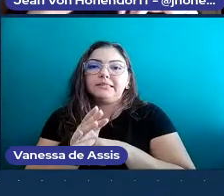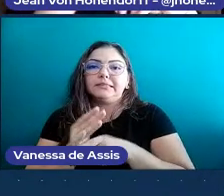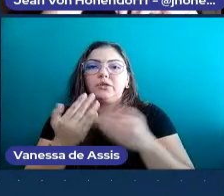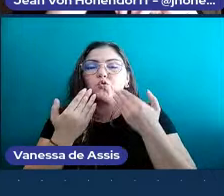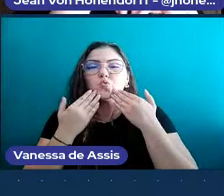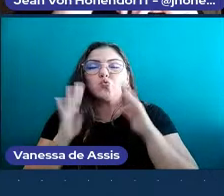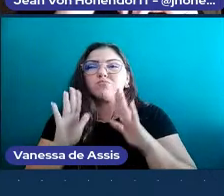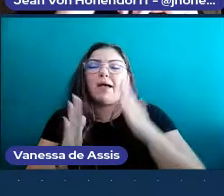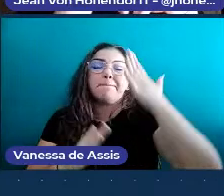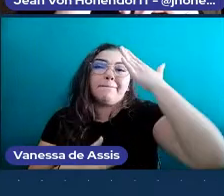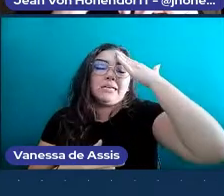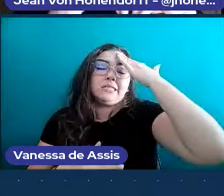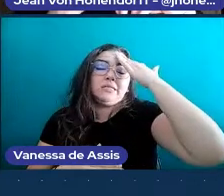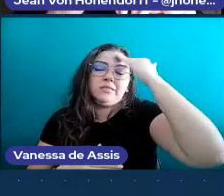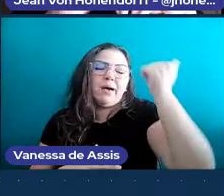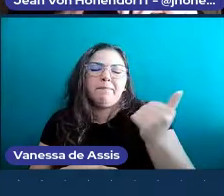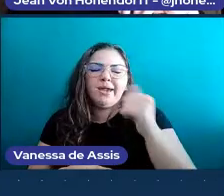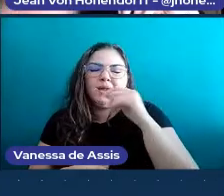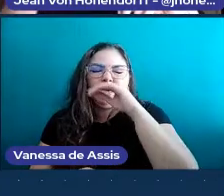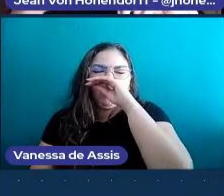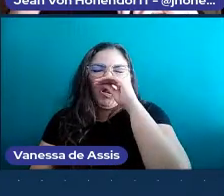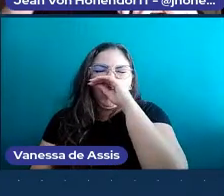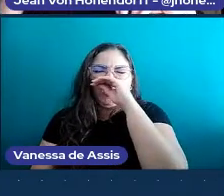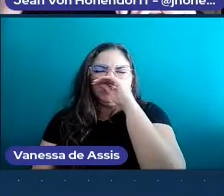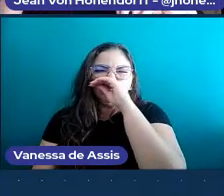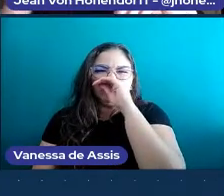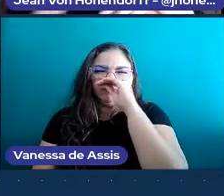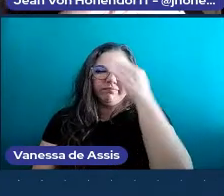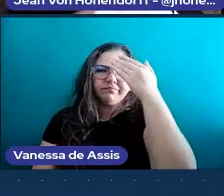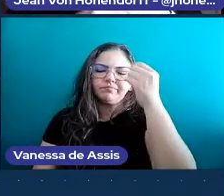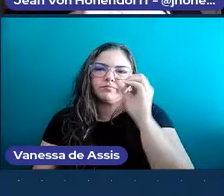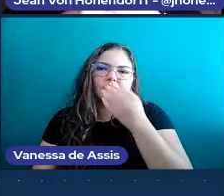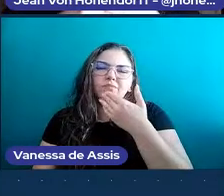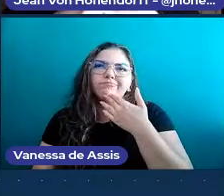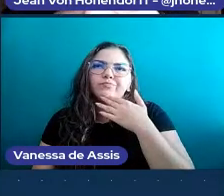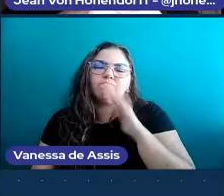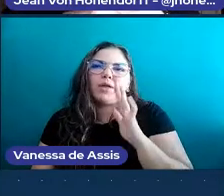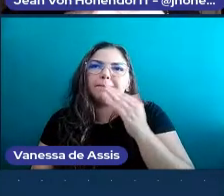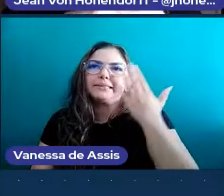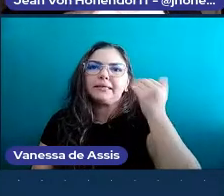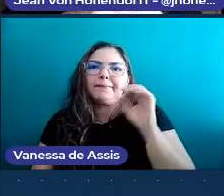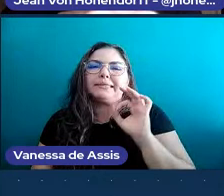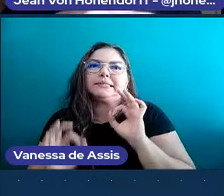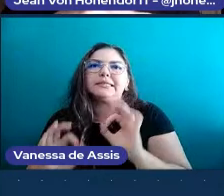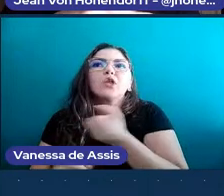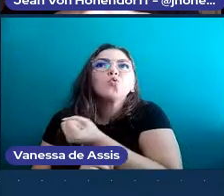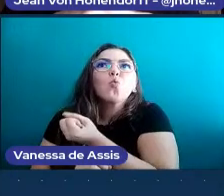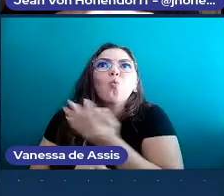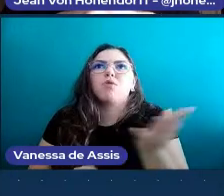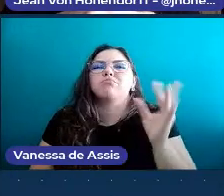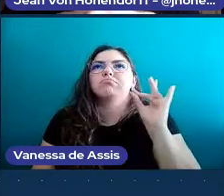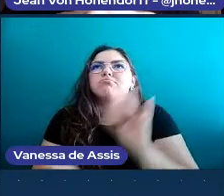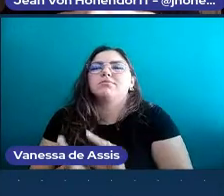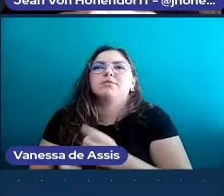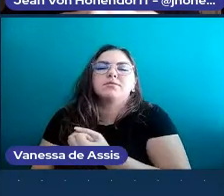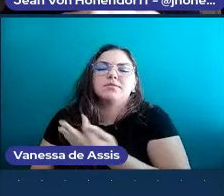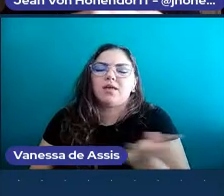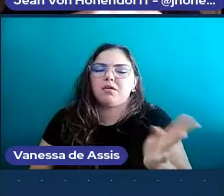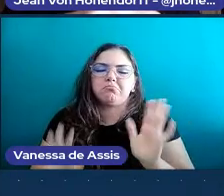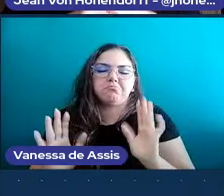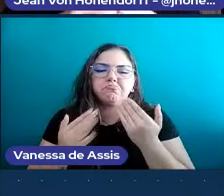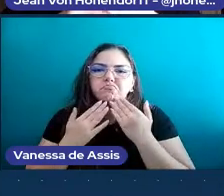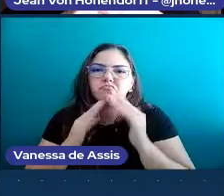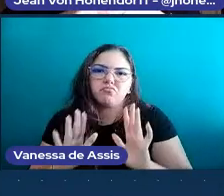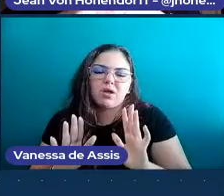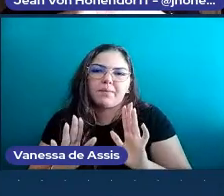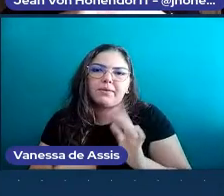da sensibilidade dos comitês de ética e pesquisa para a gente, né, acabar não colocando um número de participantes